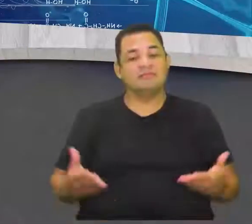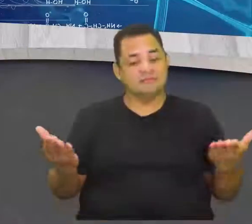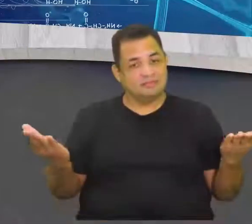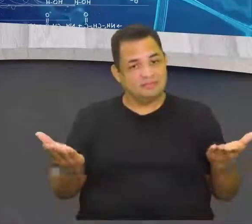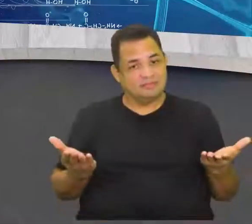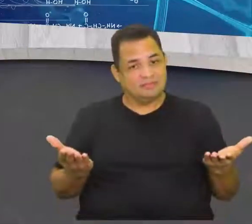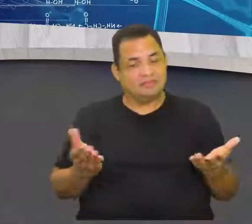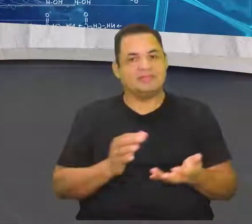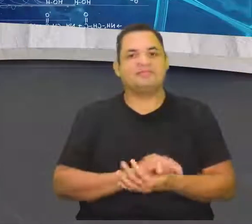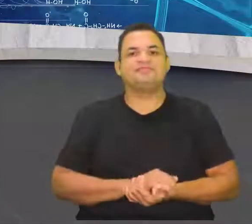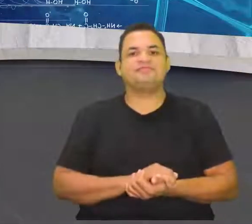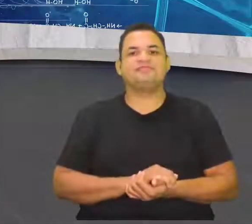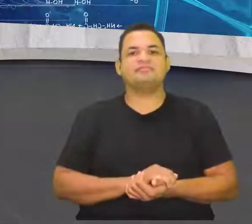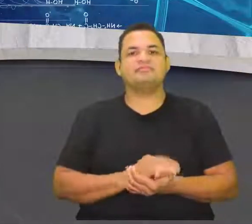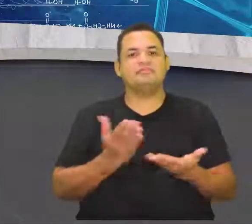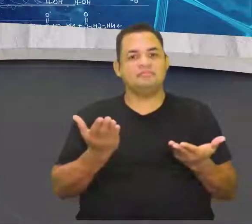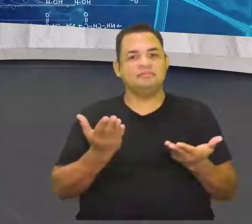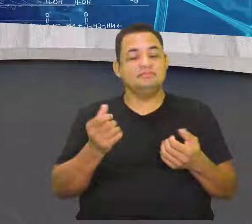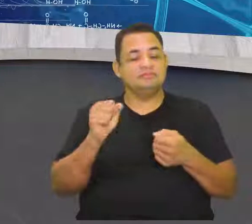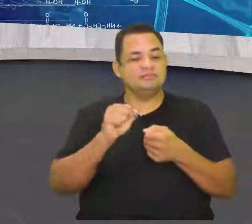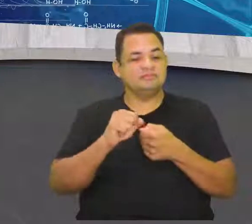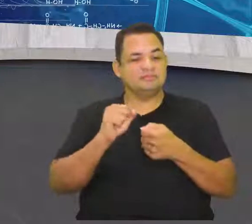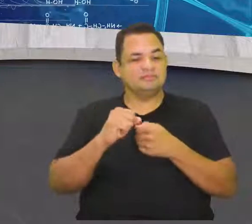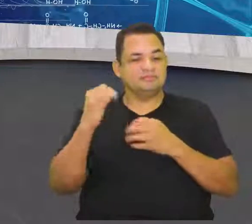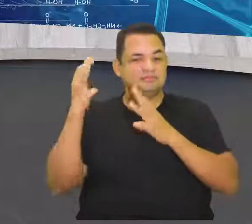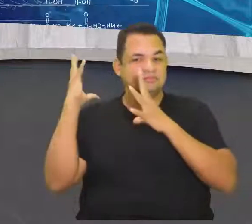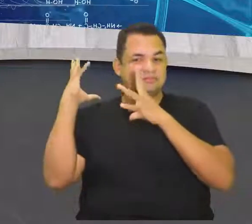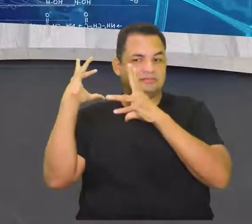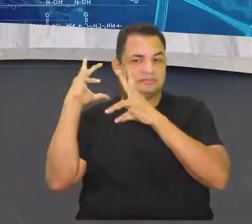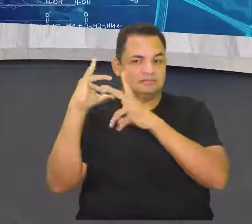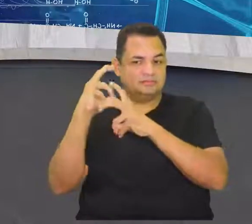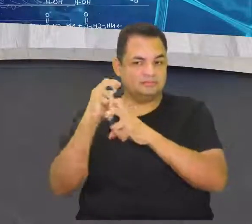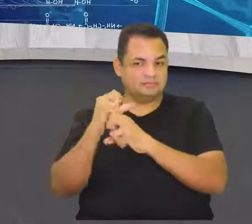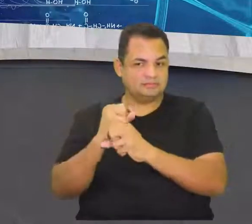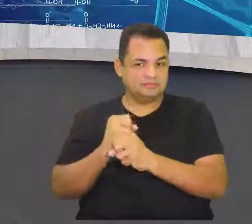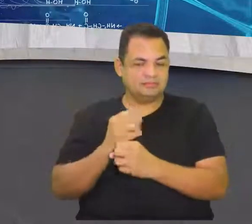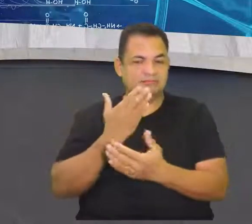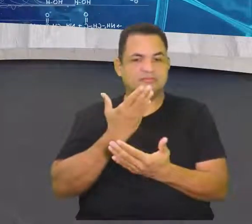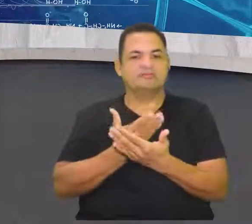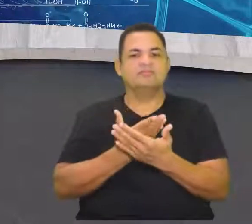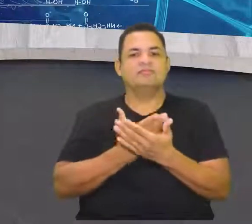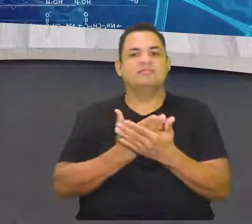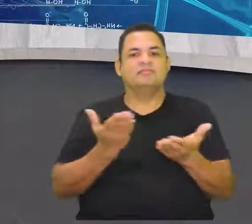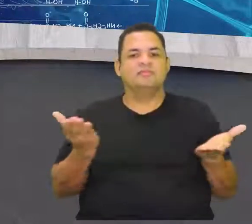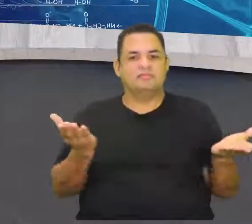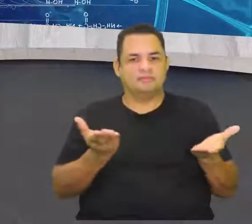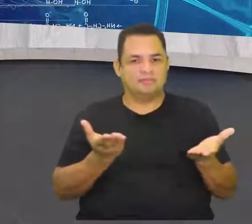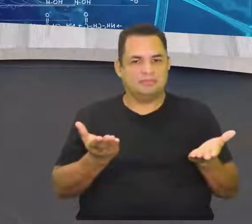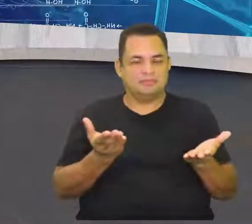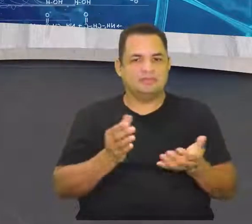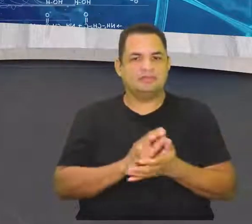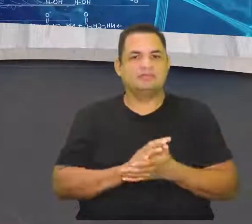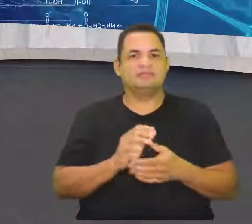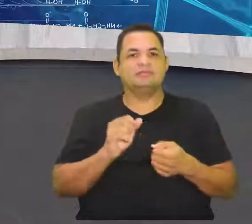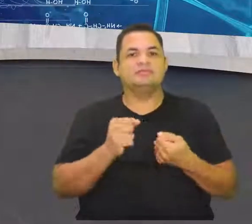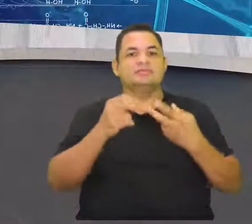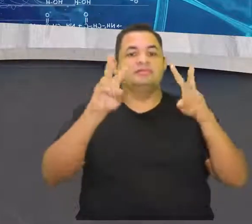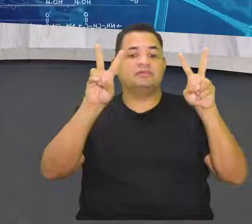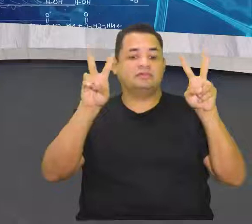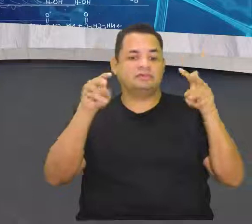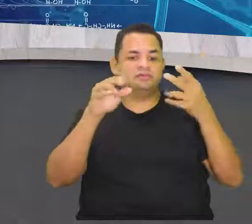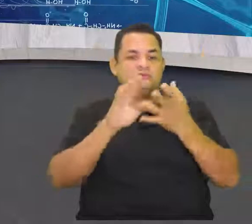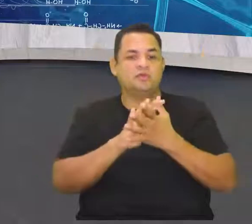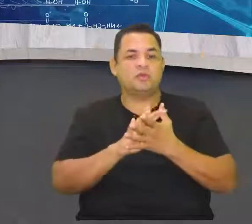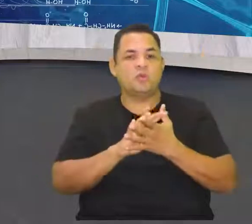Então, pessoal, a gente vai fazer a nossa revisão da aula de hoje, que nós estamos falando sobre o